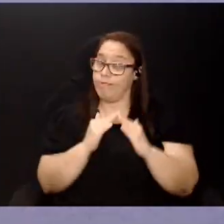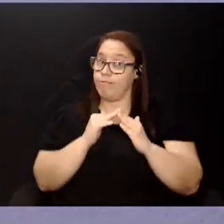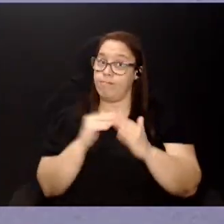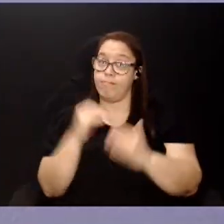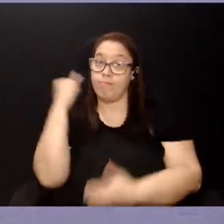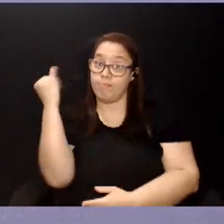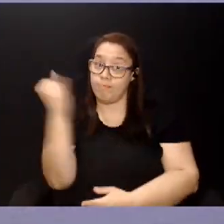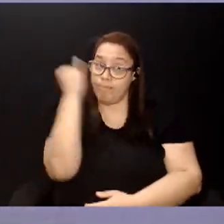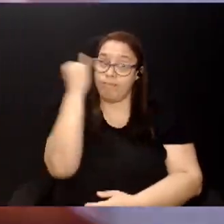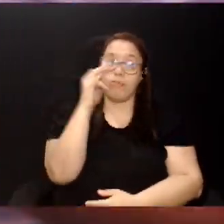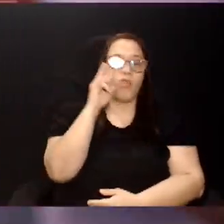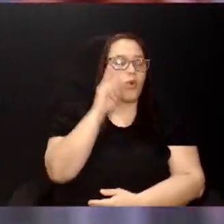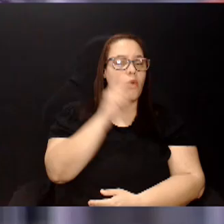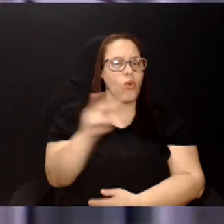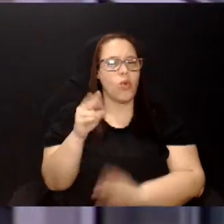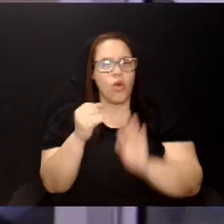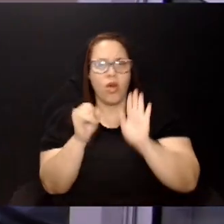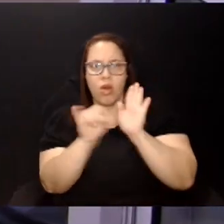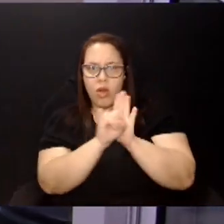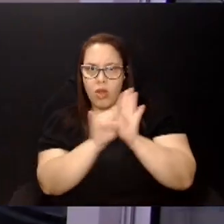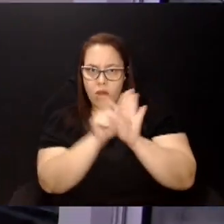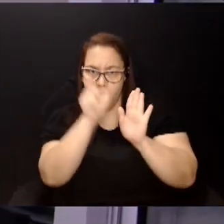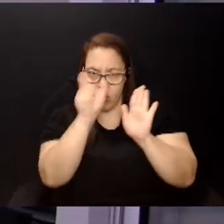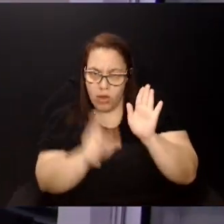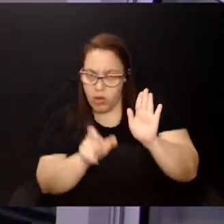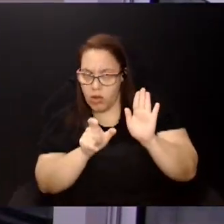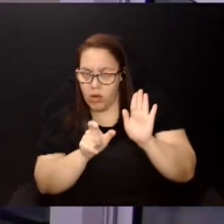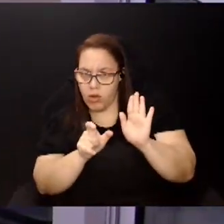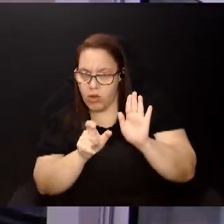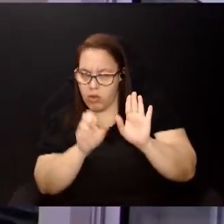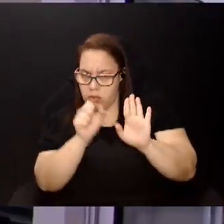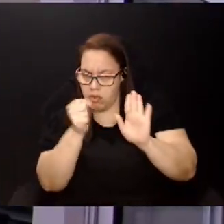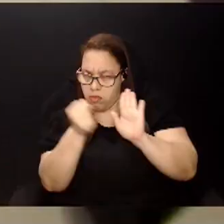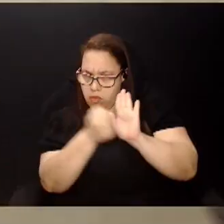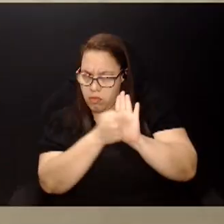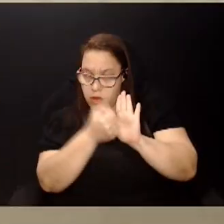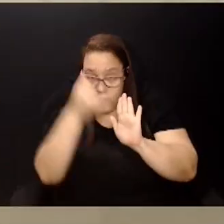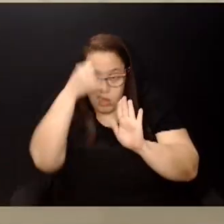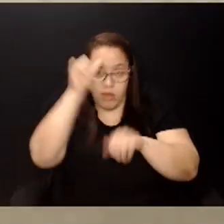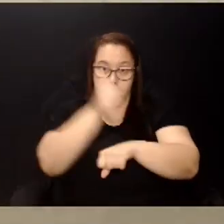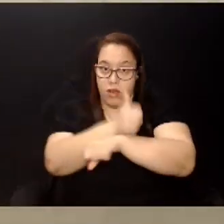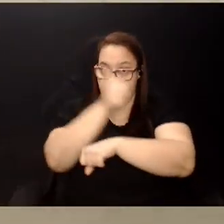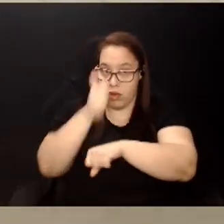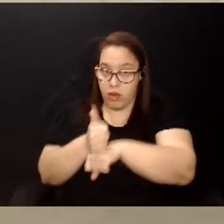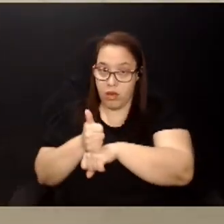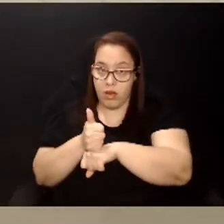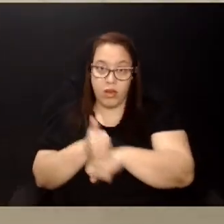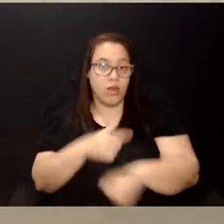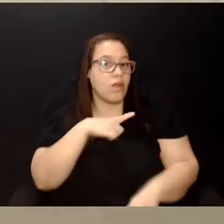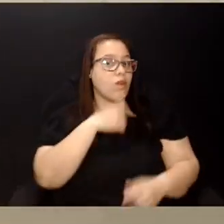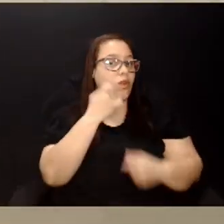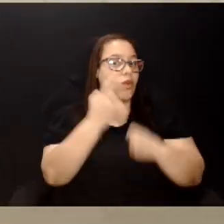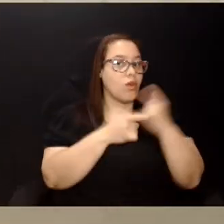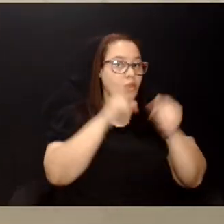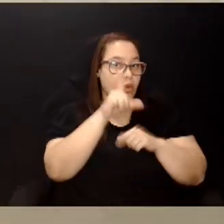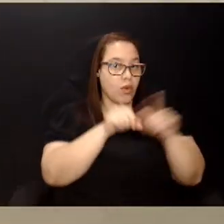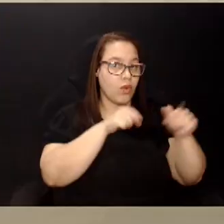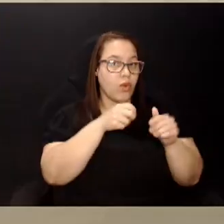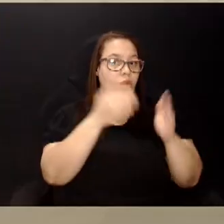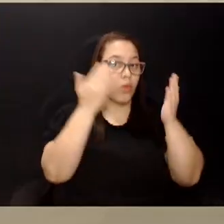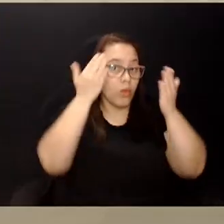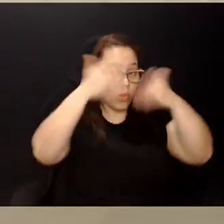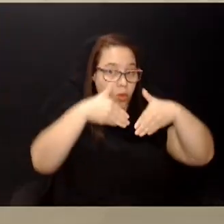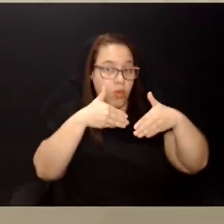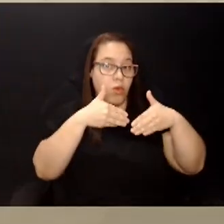fundamental verificar a identificação de quem está à porta para evitar golpes. Existem algumas formas para comprovar, né?